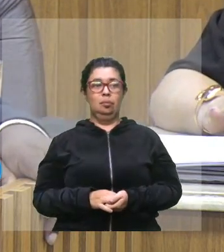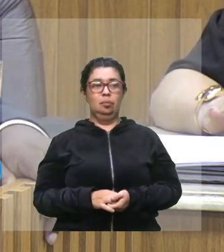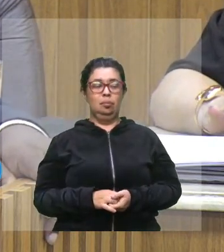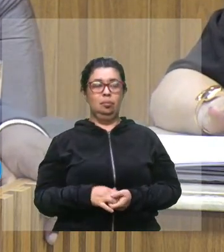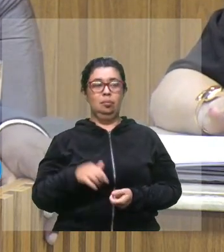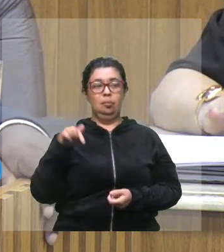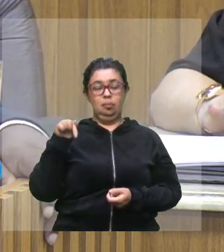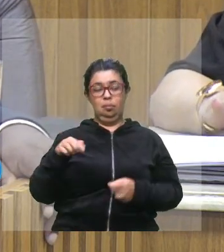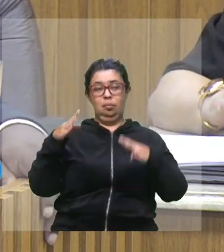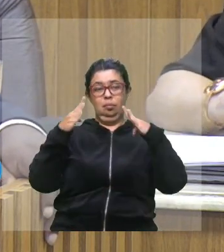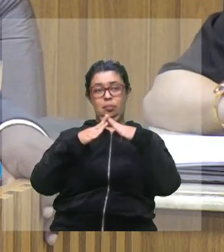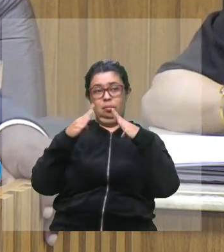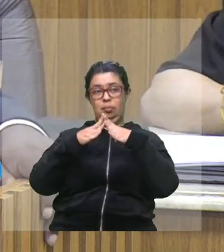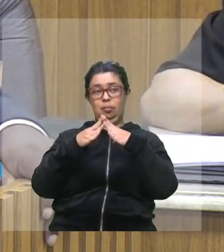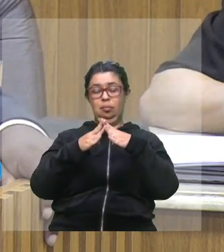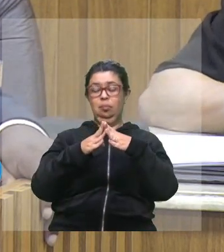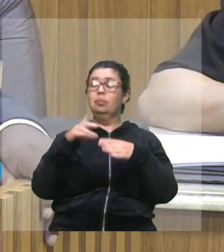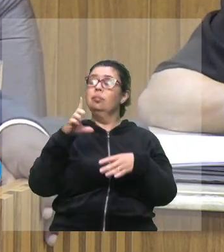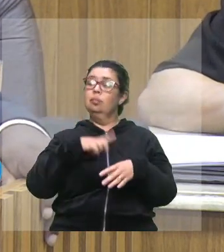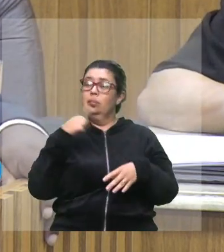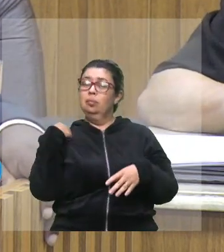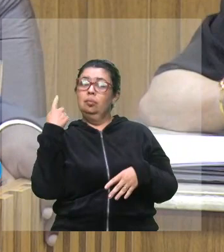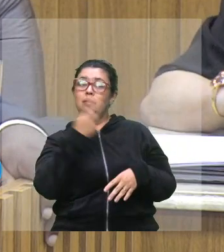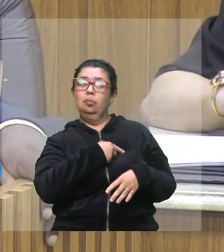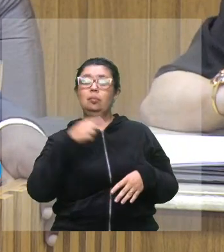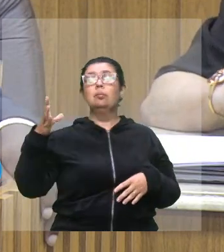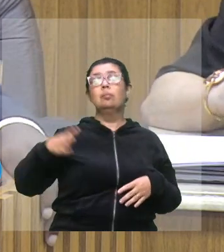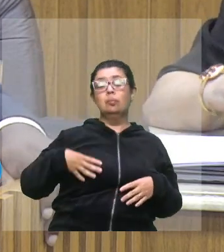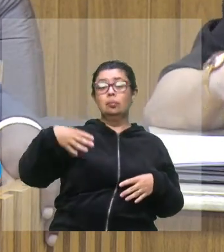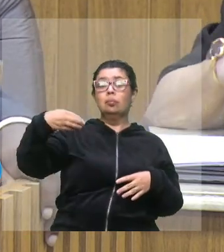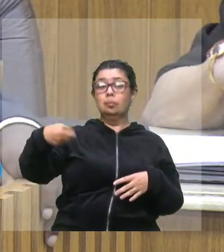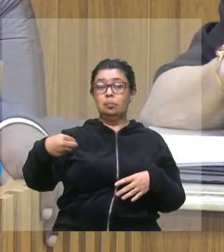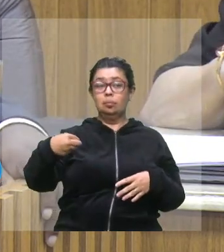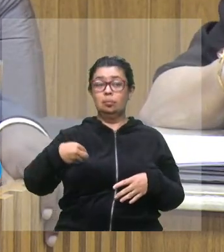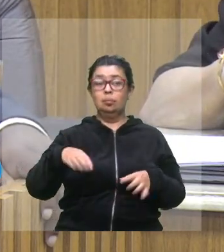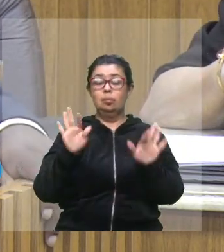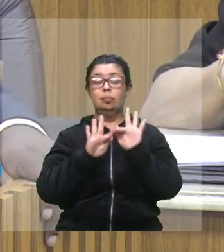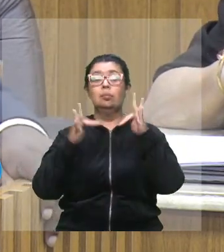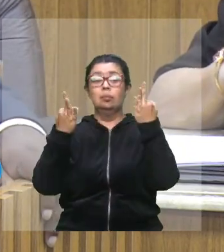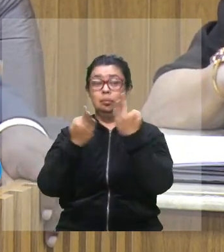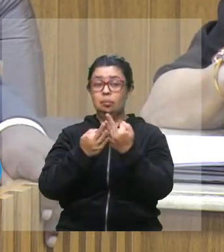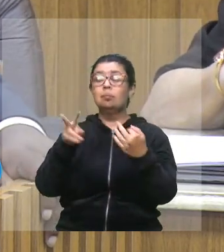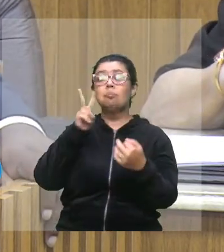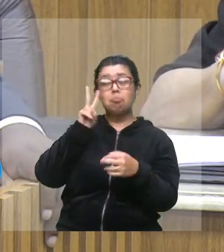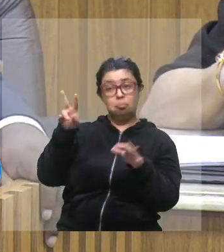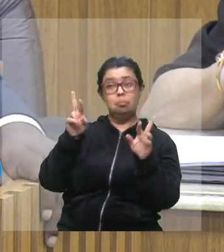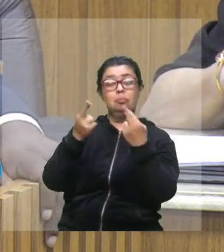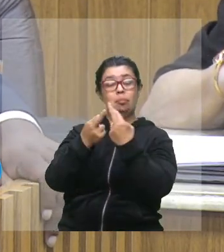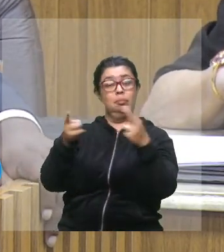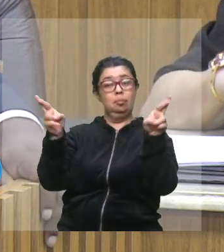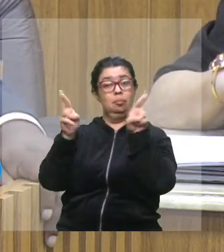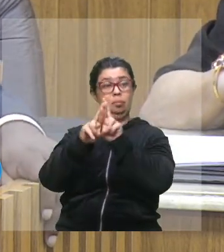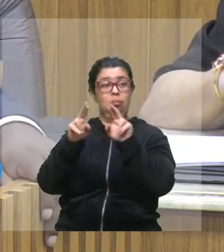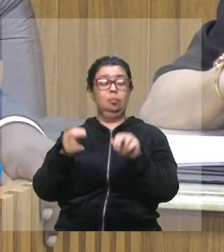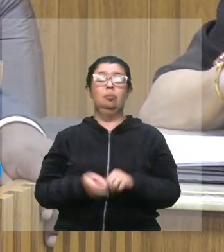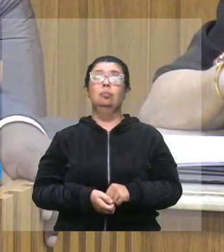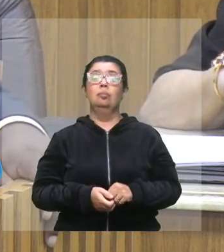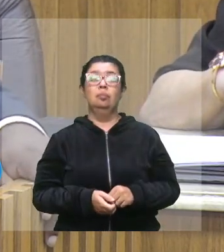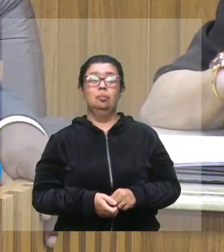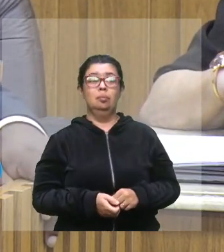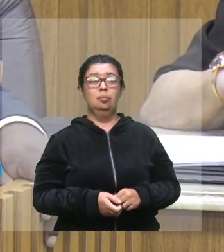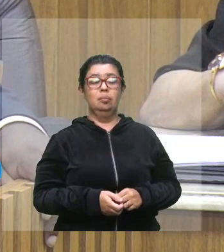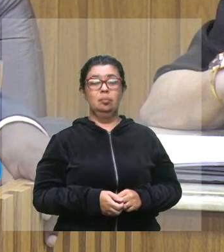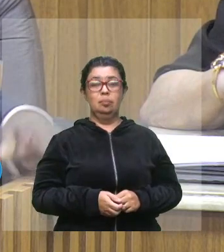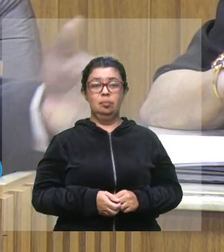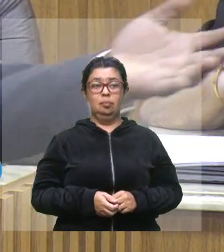nós moramos, aqui nós criamos os nossos filhos, e a nossa família assiste às sessões, a nossa família, nossos amigos assistem às sessões,